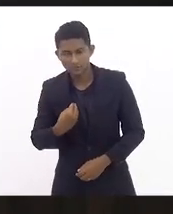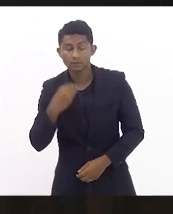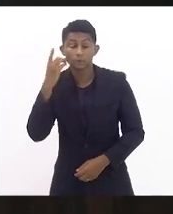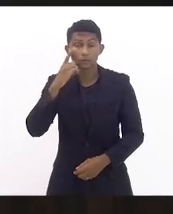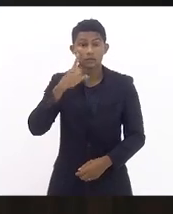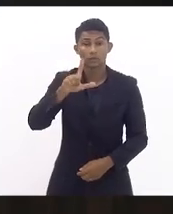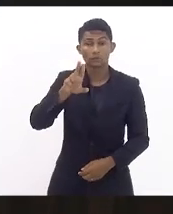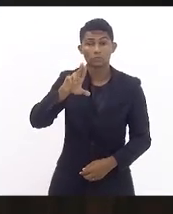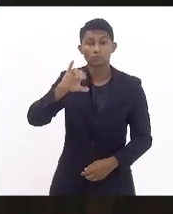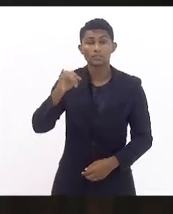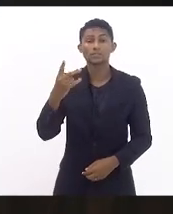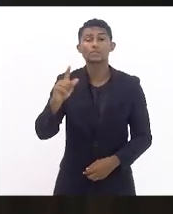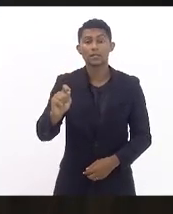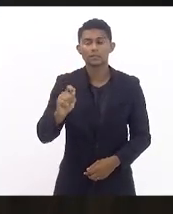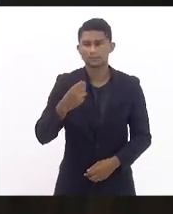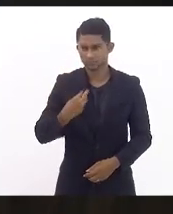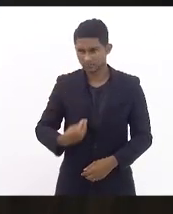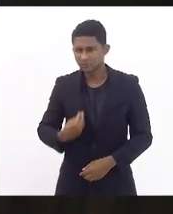Lucinha,